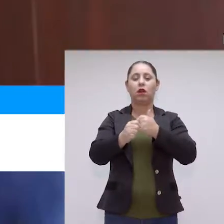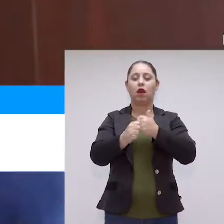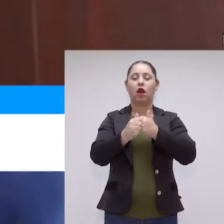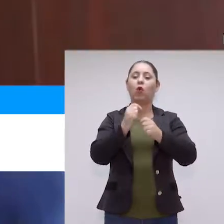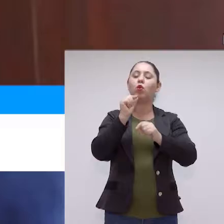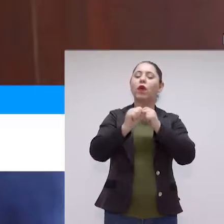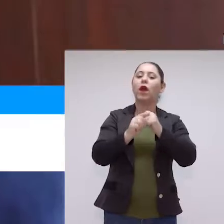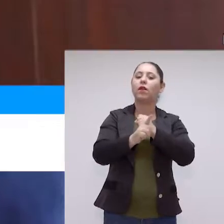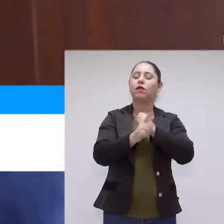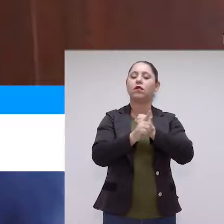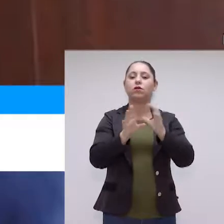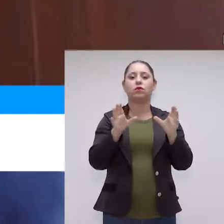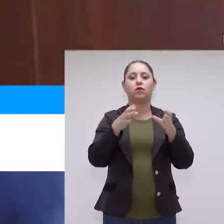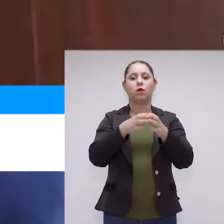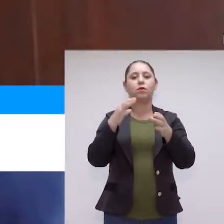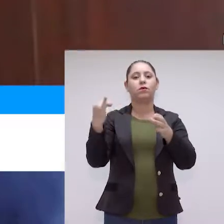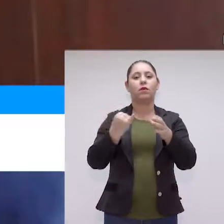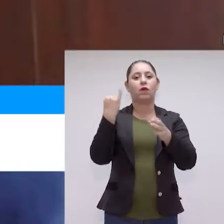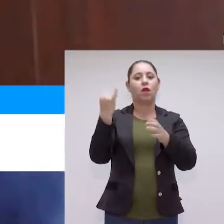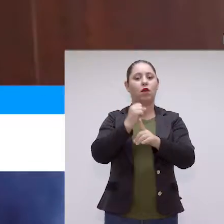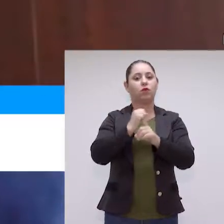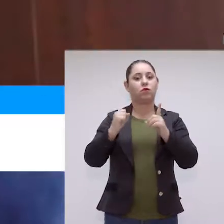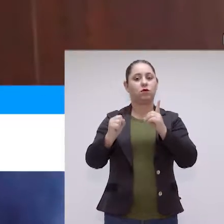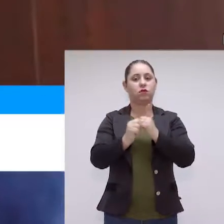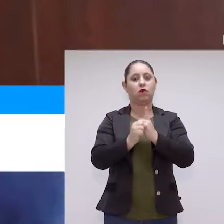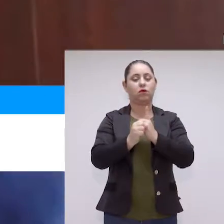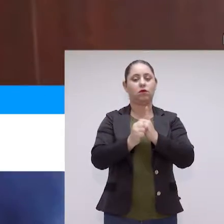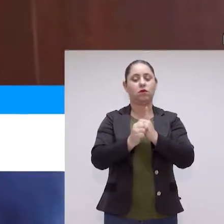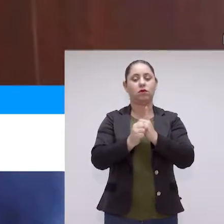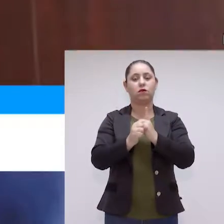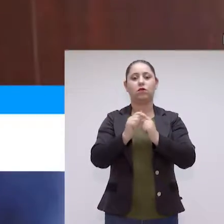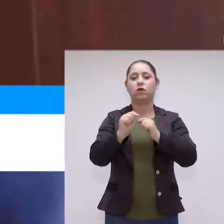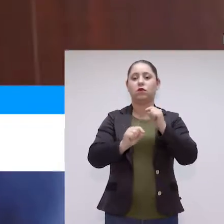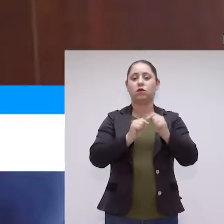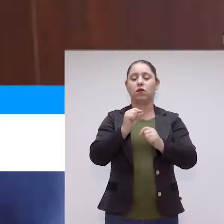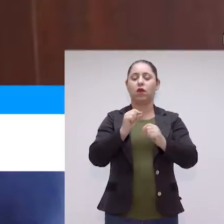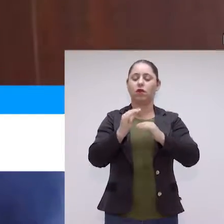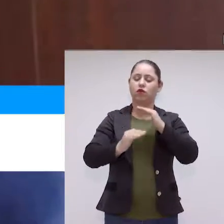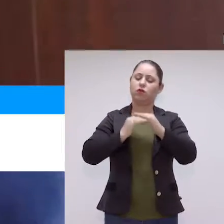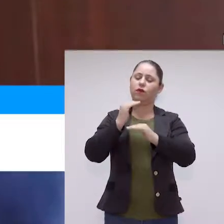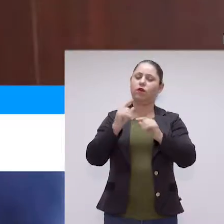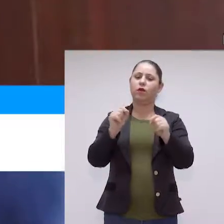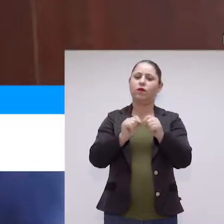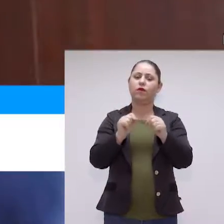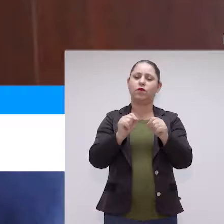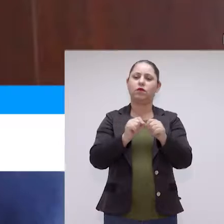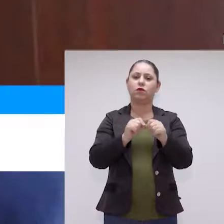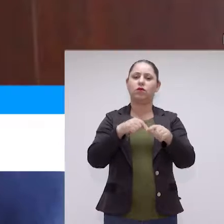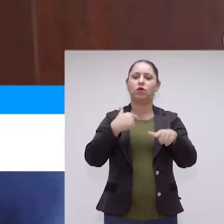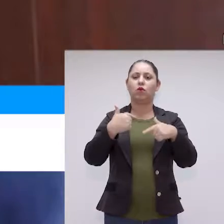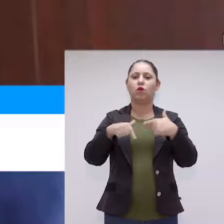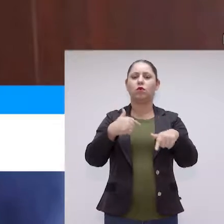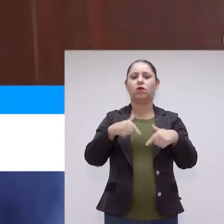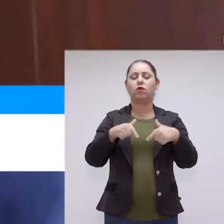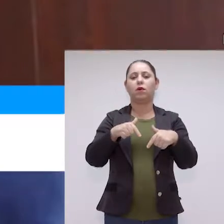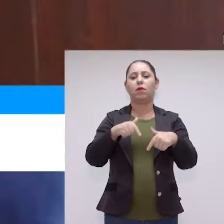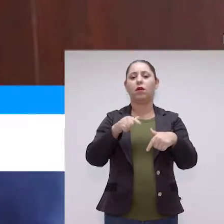além de atender um setor muito importante da nossa sociedade e que